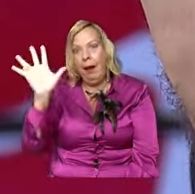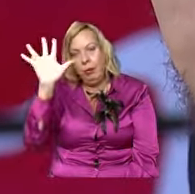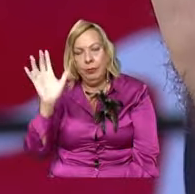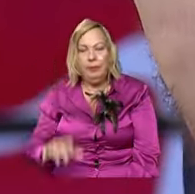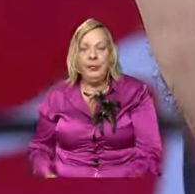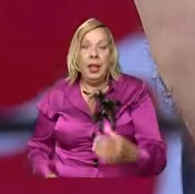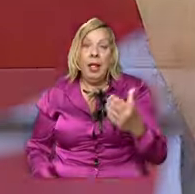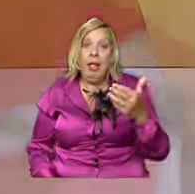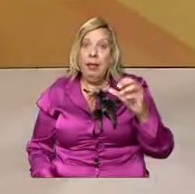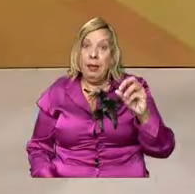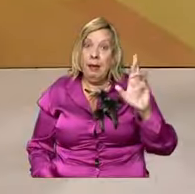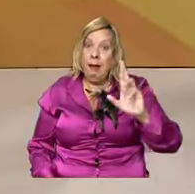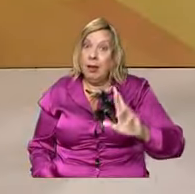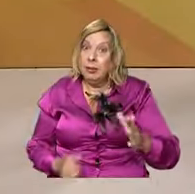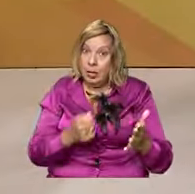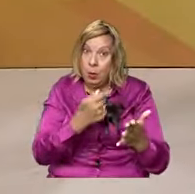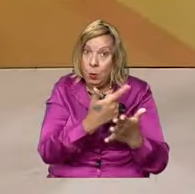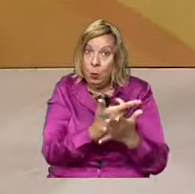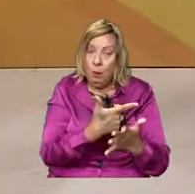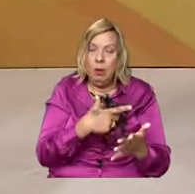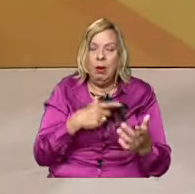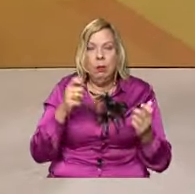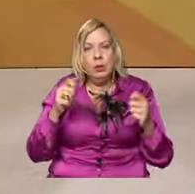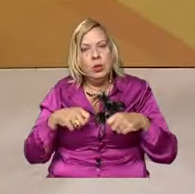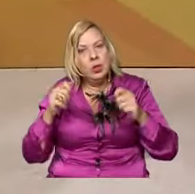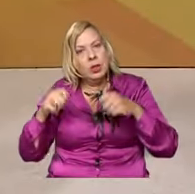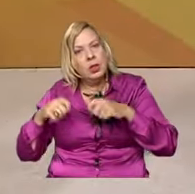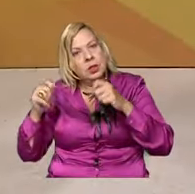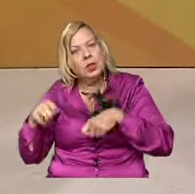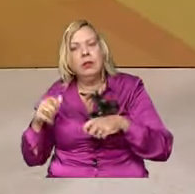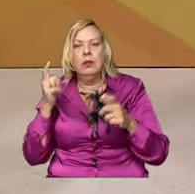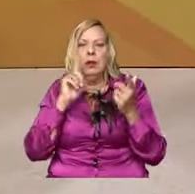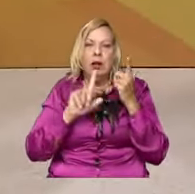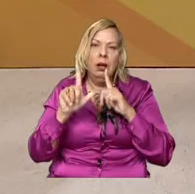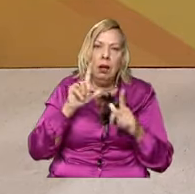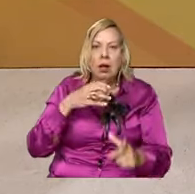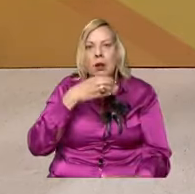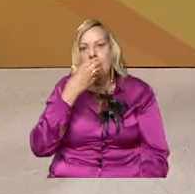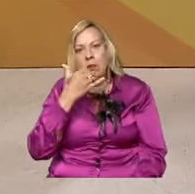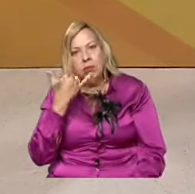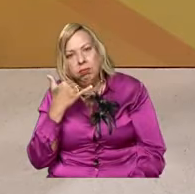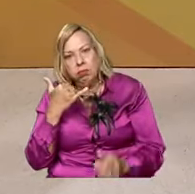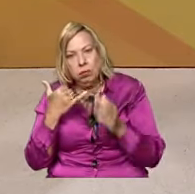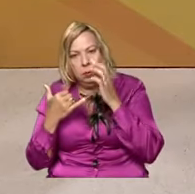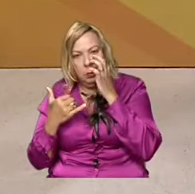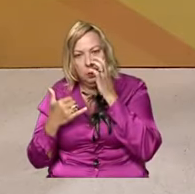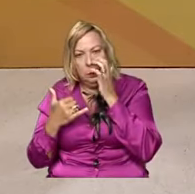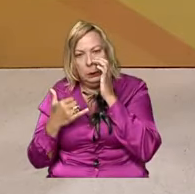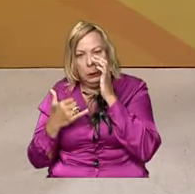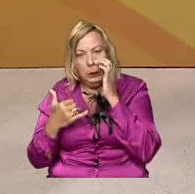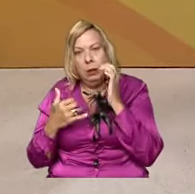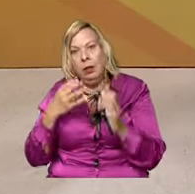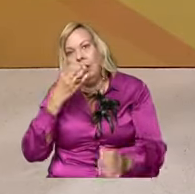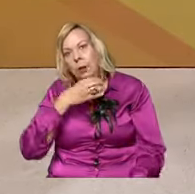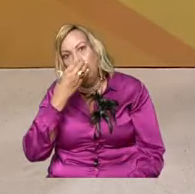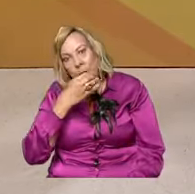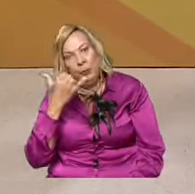moto, carro. Não falta variedade no Show da Sorte. Amigo, já foi o tempo que eu comprei um hambúrguer por esse preço.